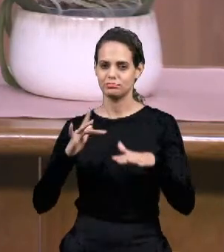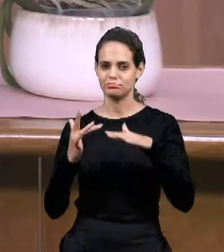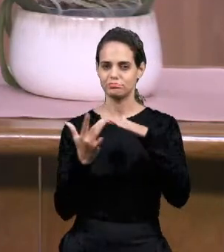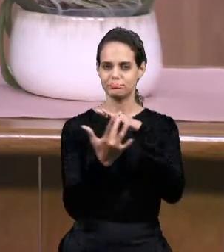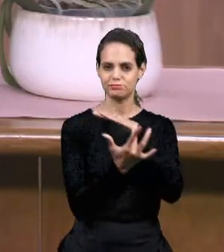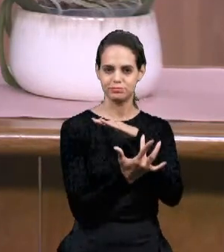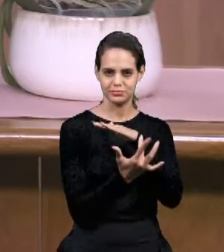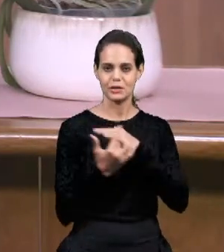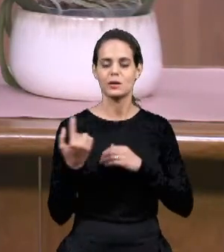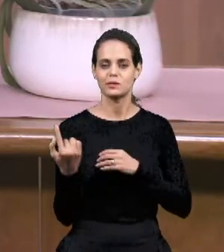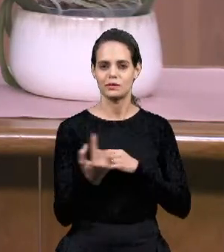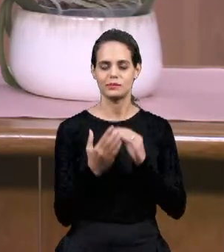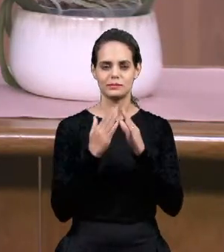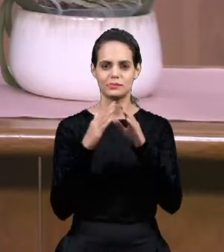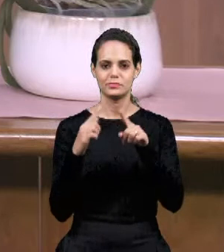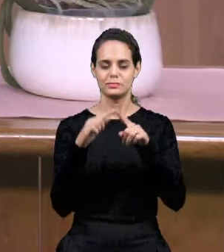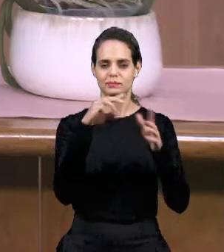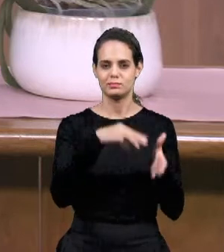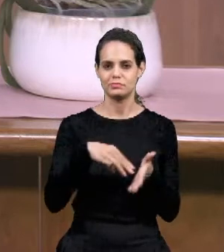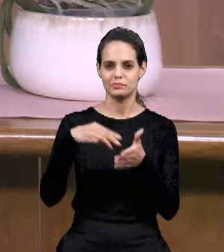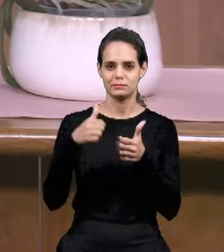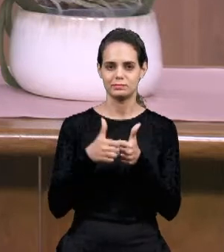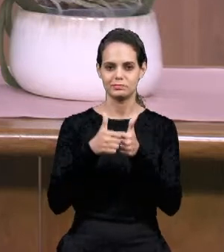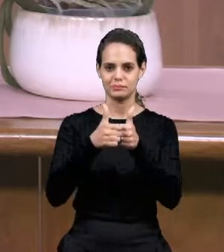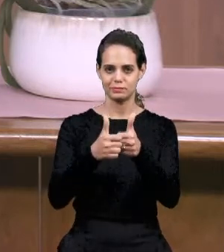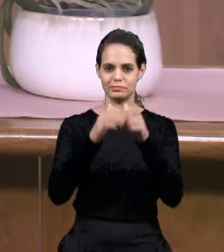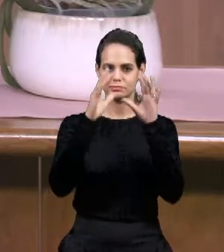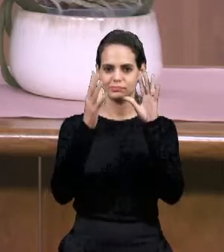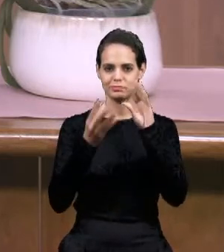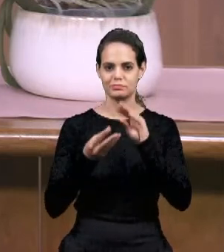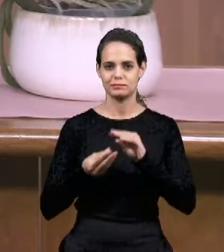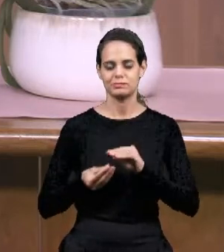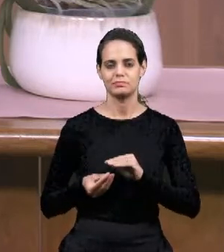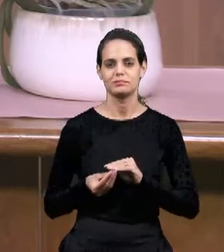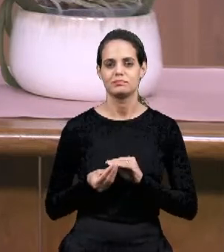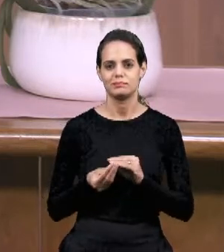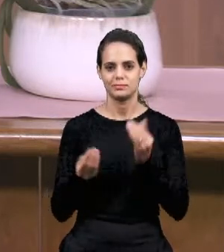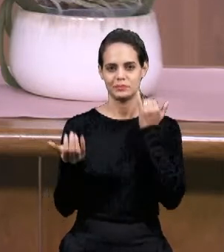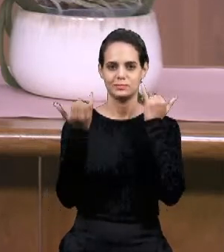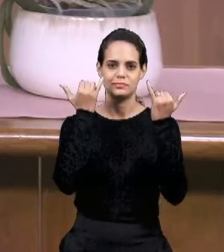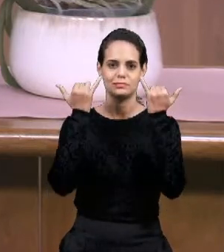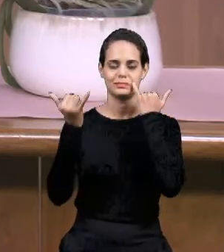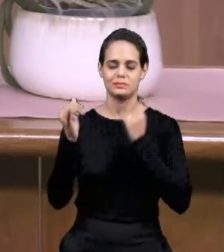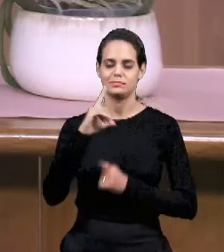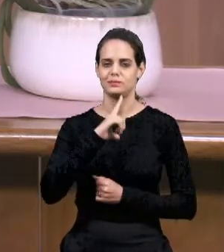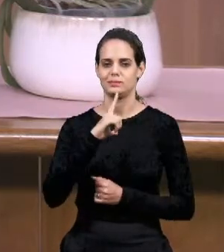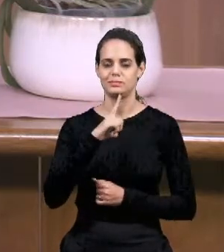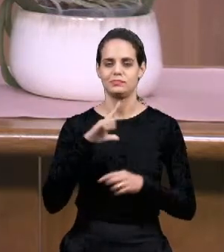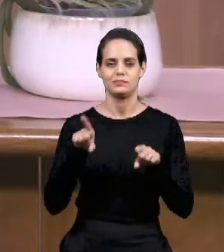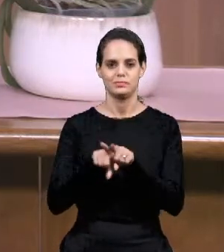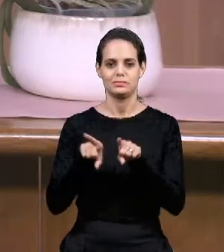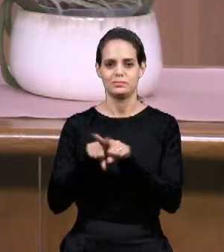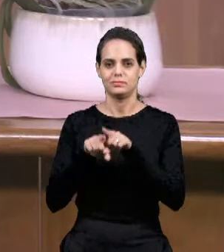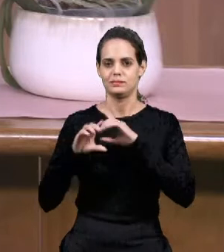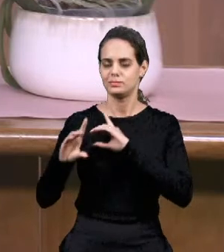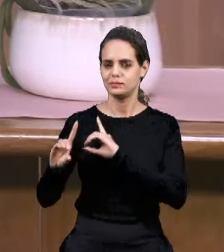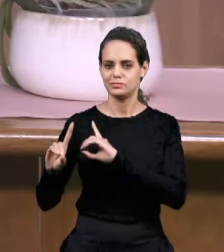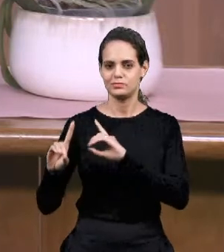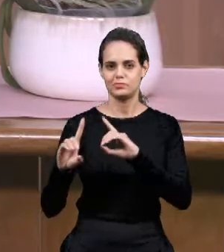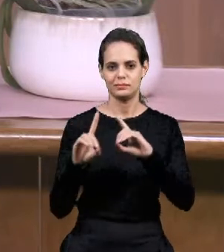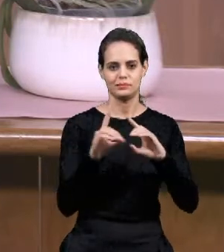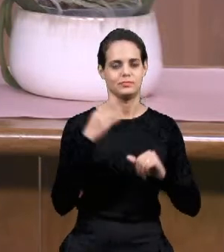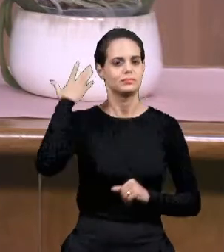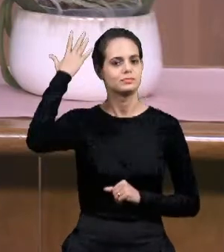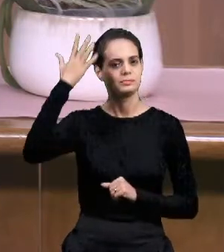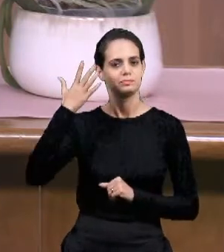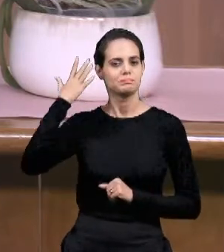digitais, a acompanhar todo o nosso conteúdo, conteúdo informativo, conteúdo doutrinário, mensagens, revelações,